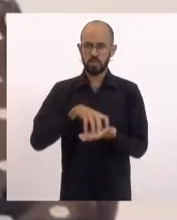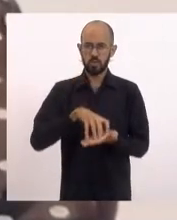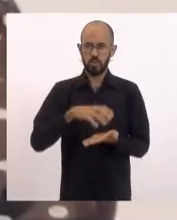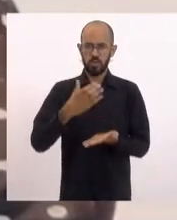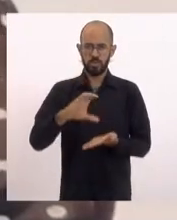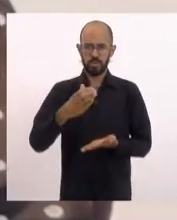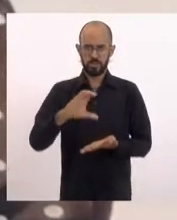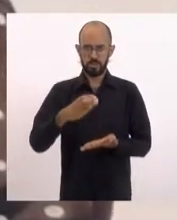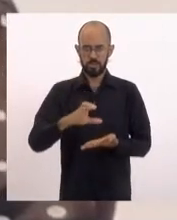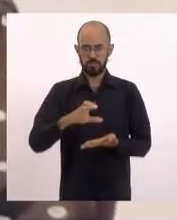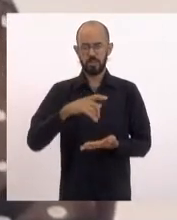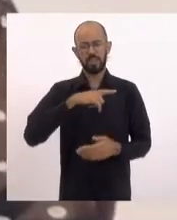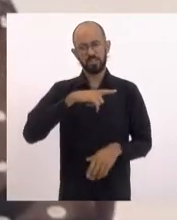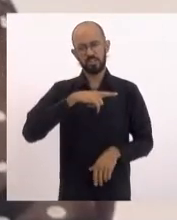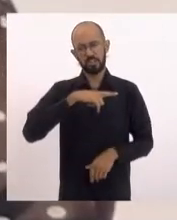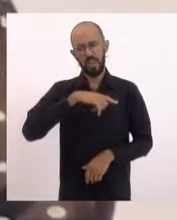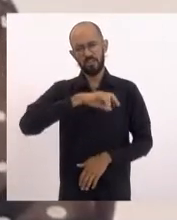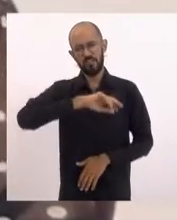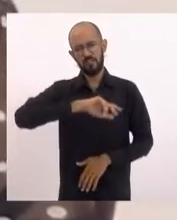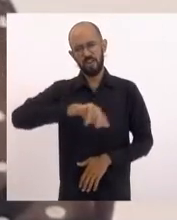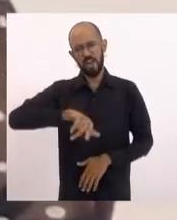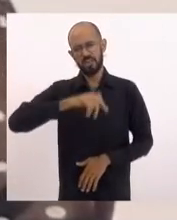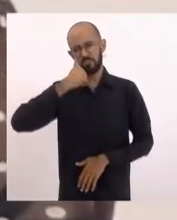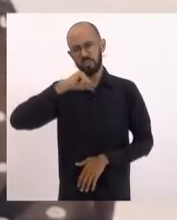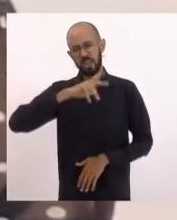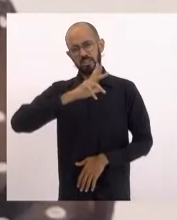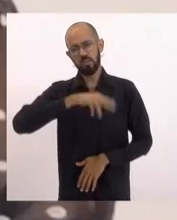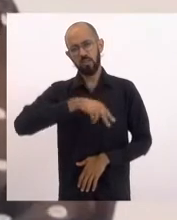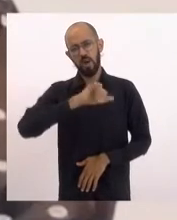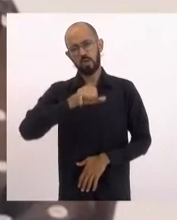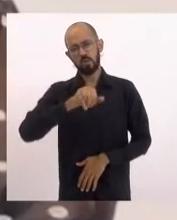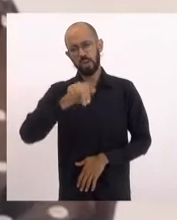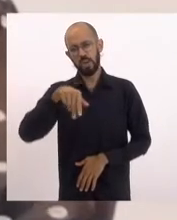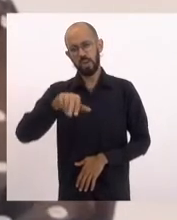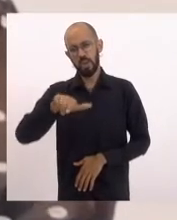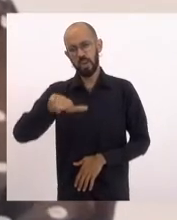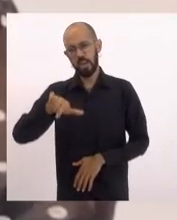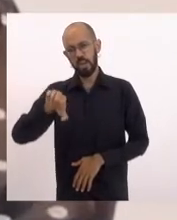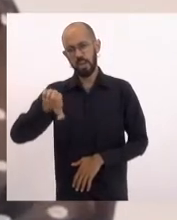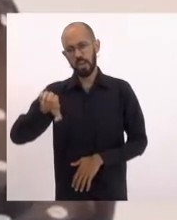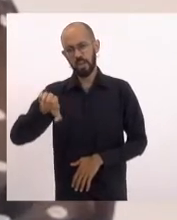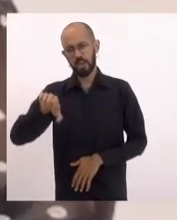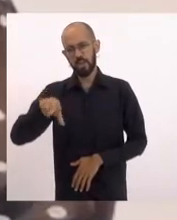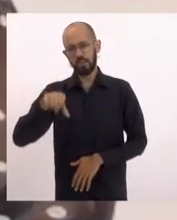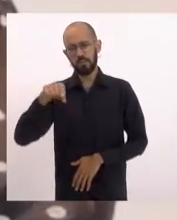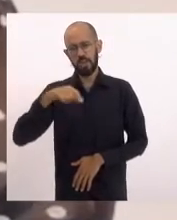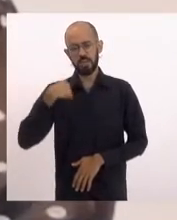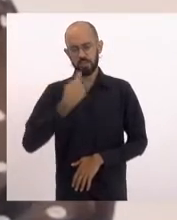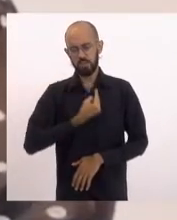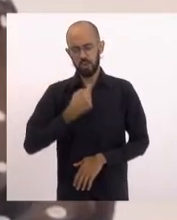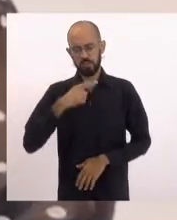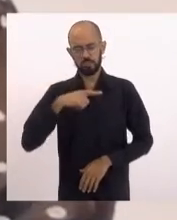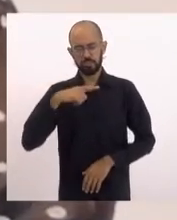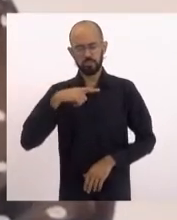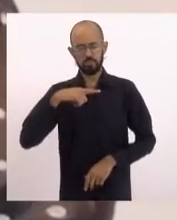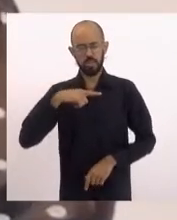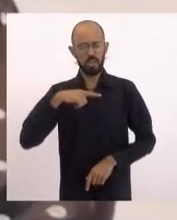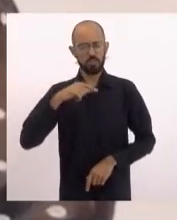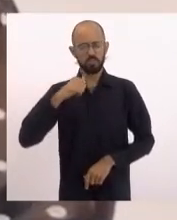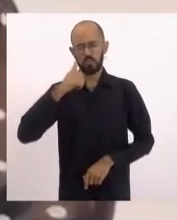para que a gente tenha diversas Jaquelines, várias outras Jaquelines, e a gente possa ter as nossas meninas